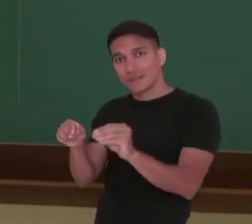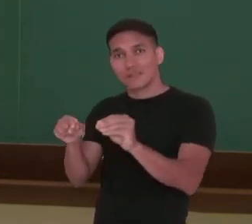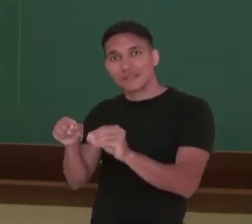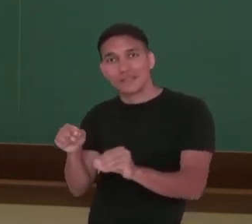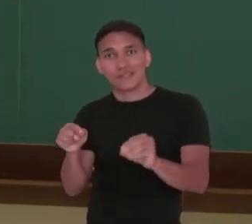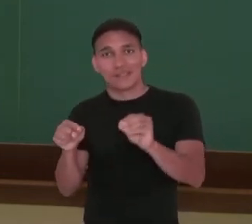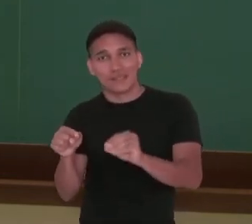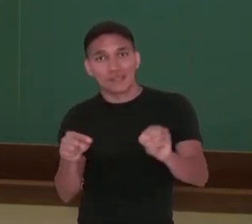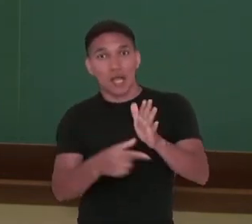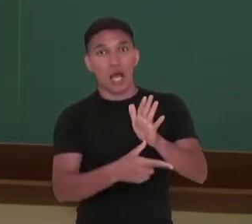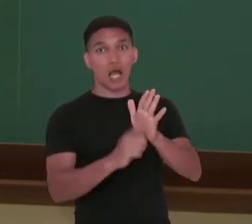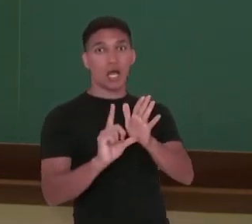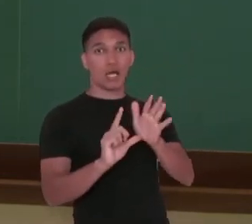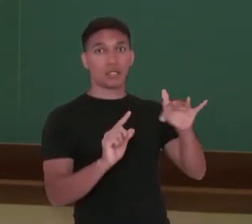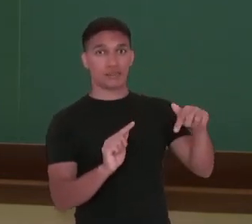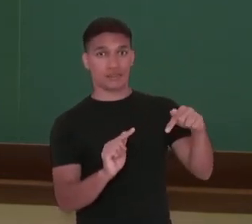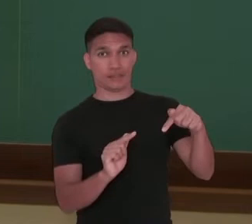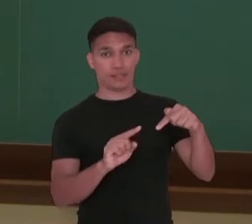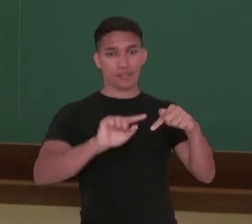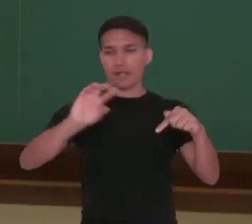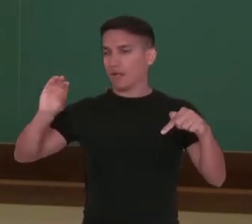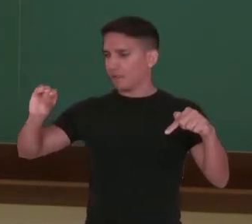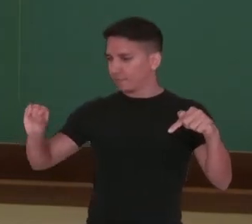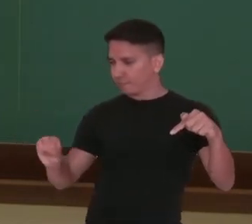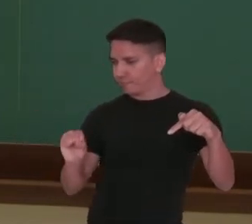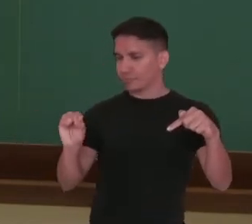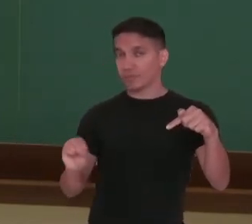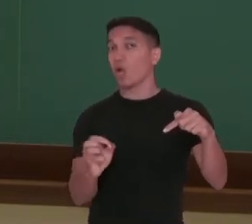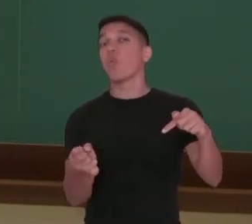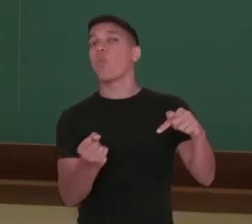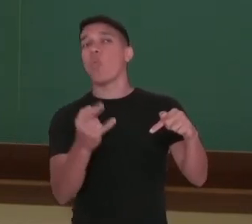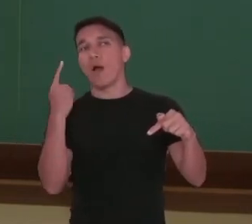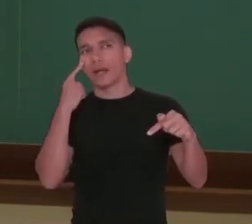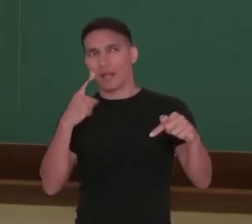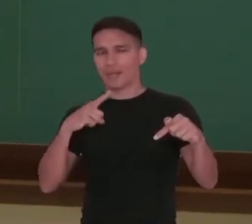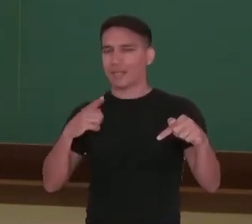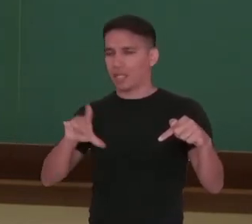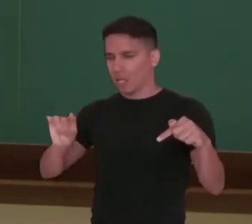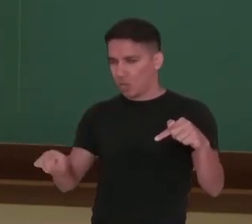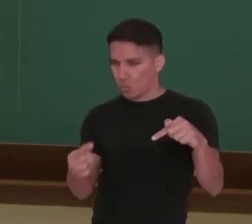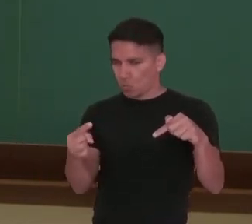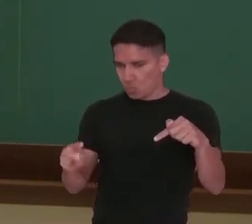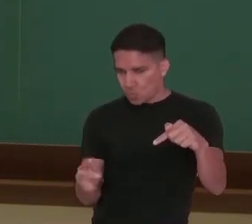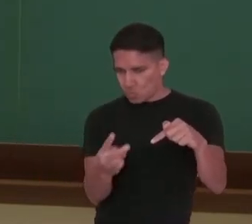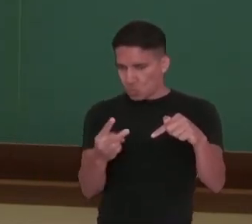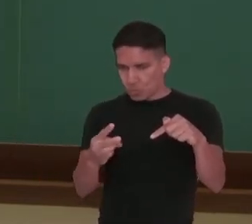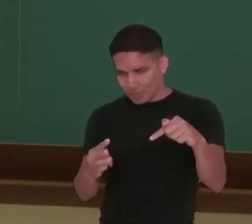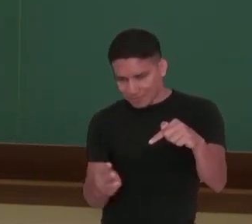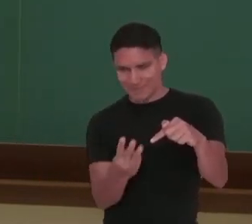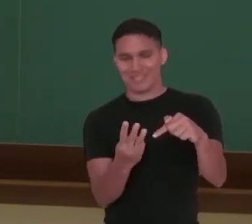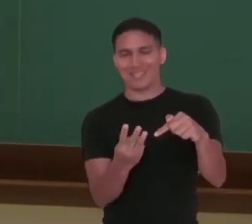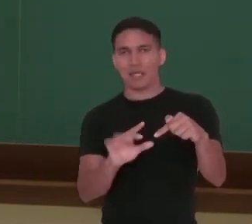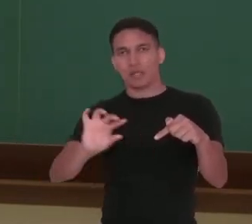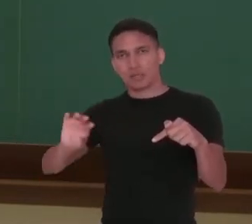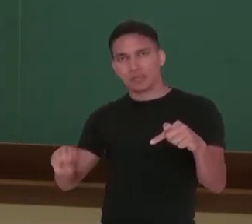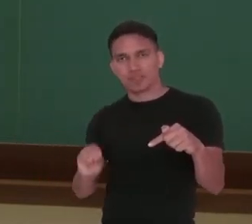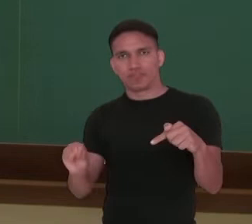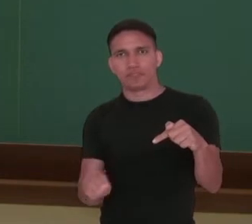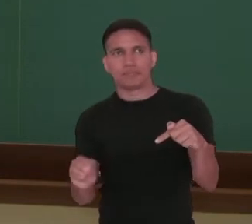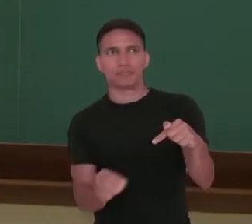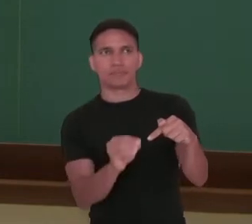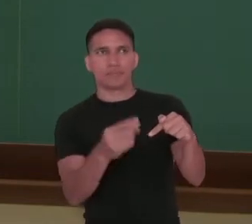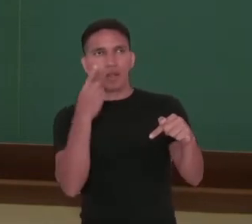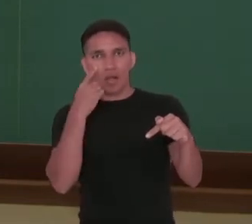antes do 7. Ó, você vai deslocar quantas casas? Você vai deslocar uma, duas, três. Se você deslocar,